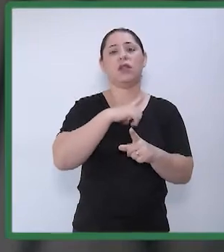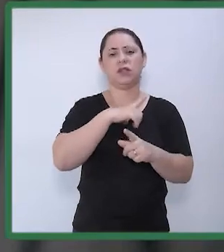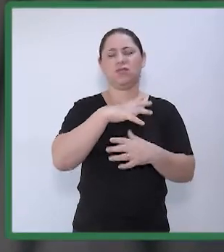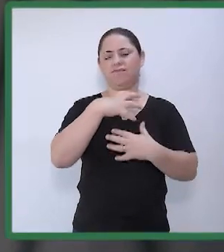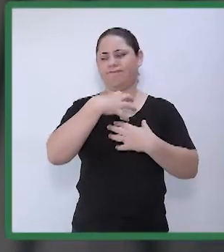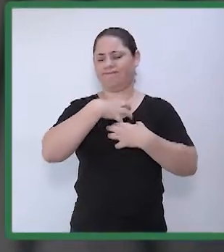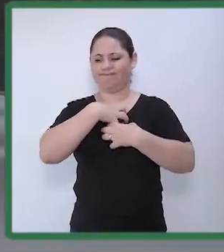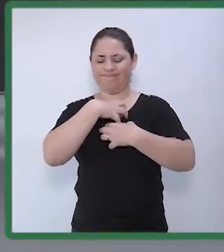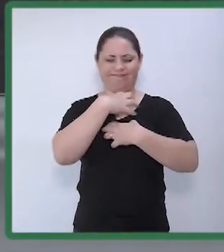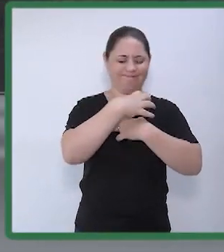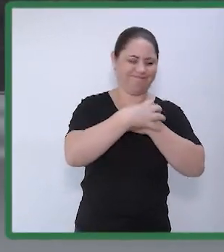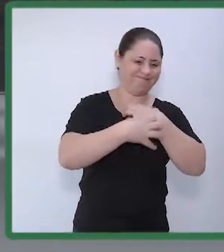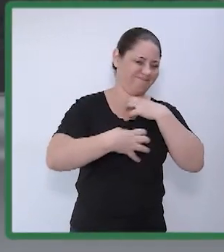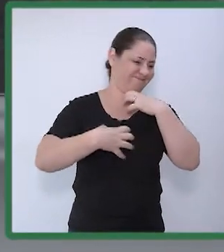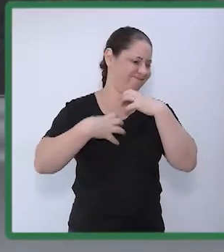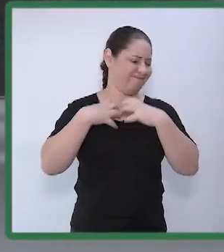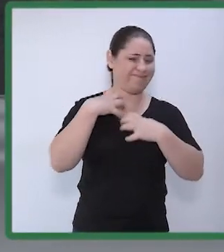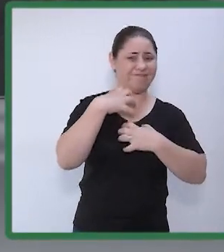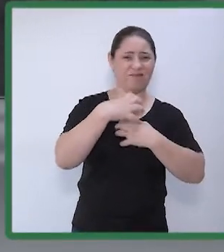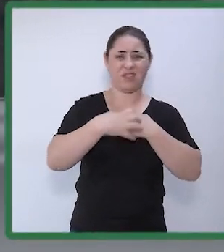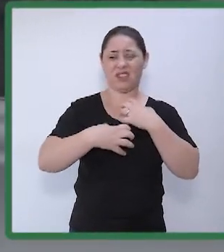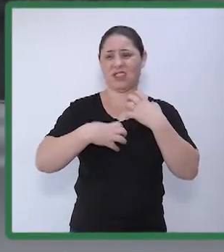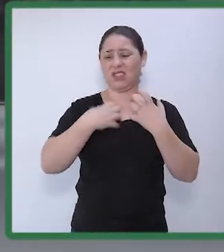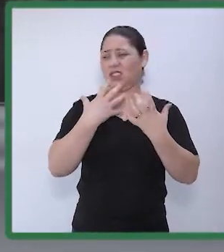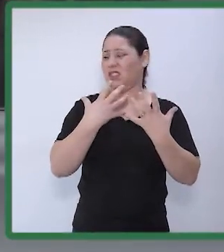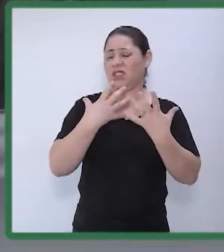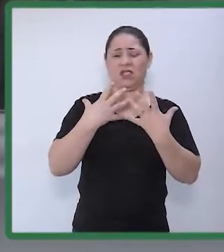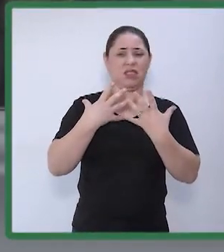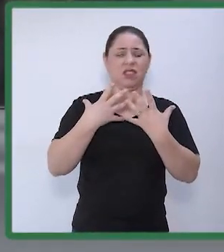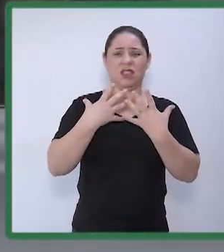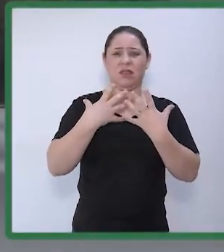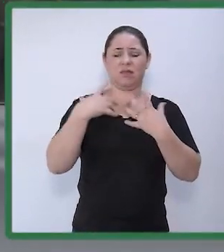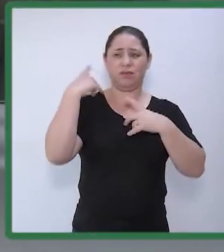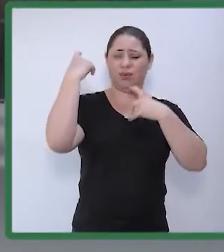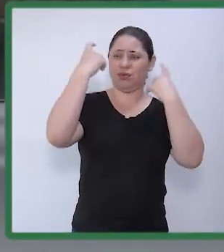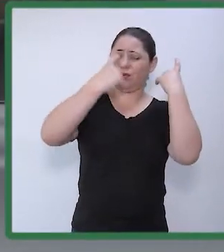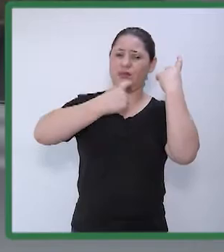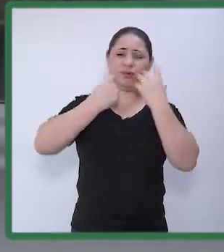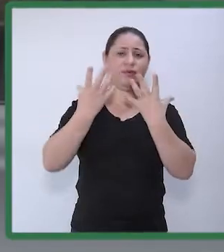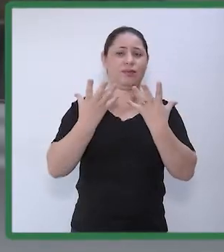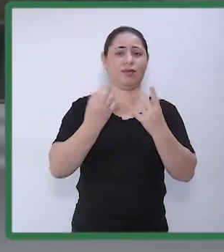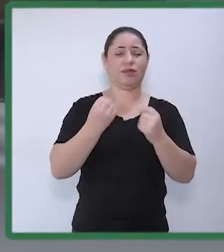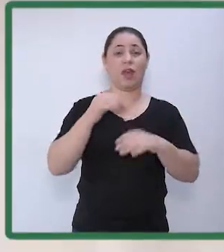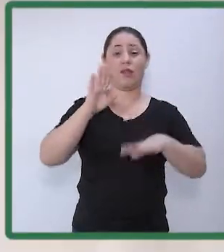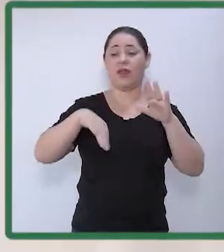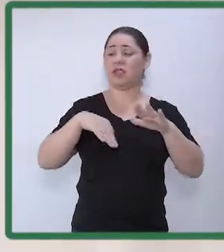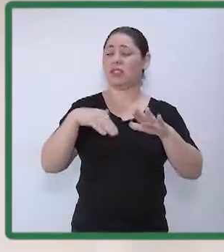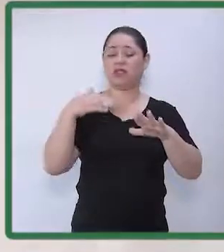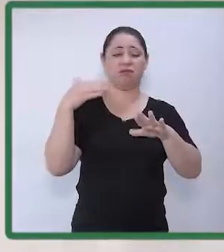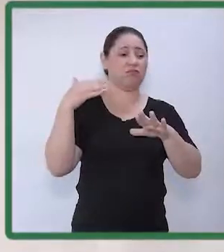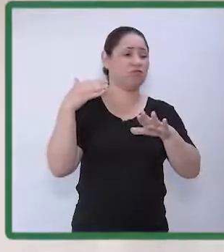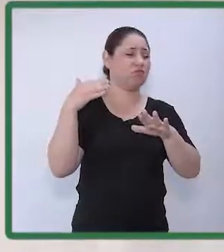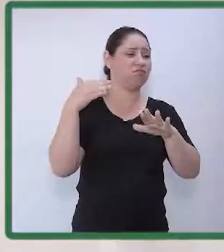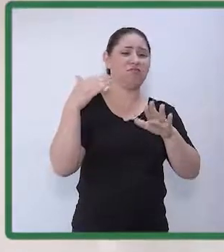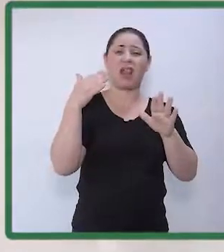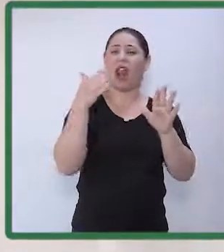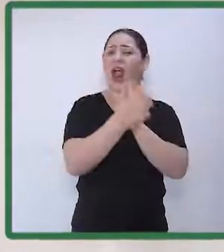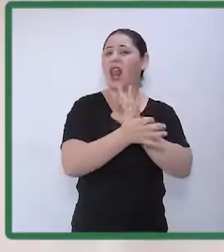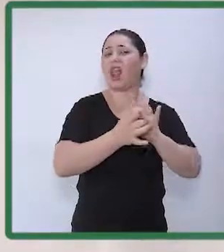num sentimento de depressão e de insuficiência tão grande, não é? E que ela não consegue sair.